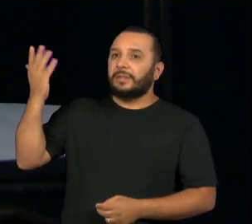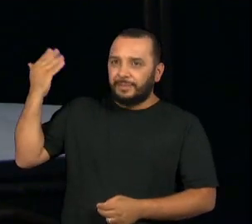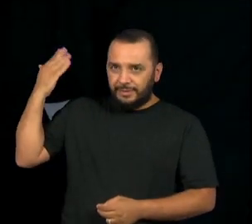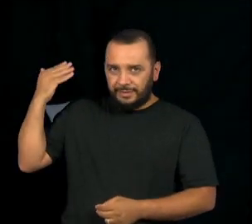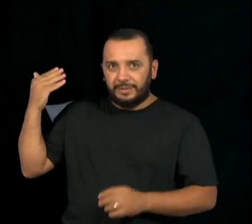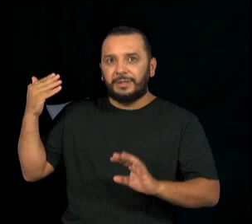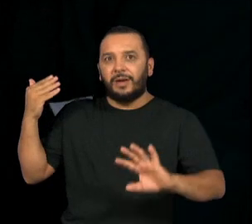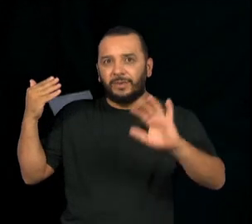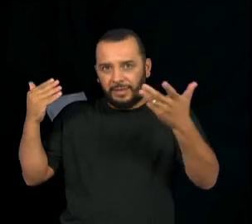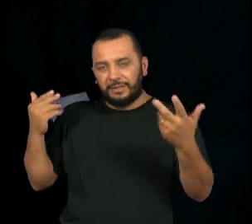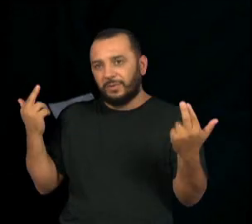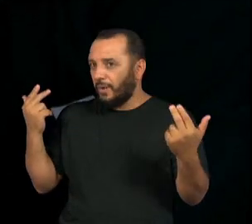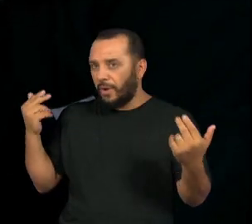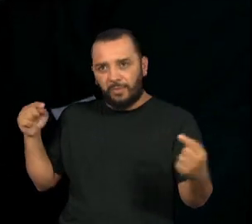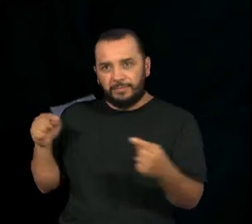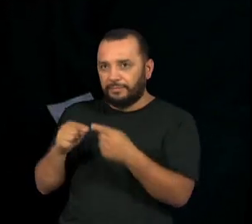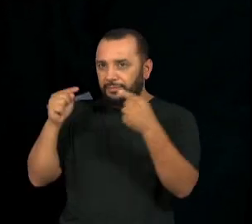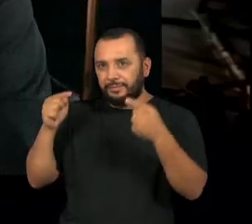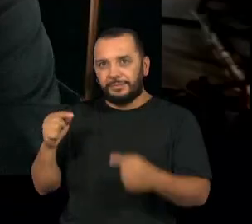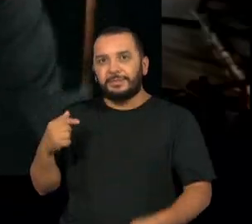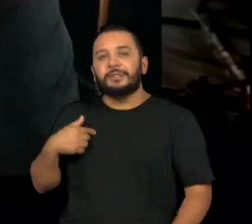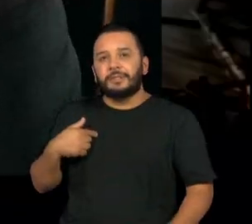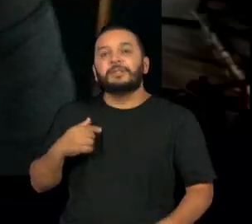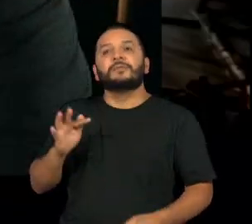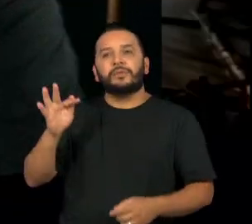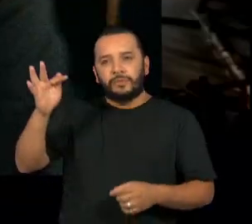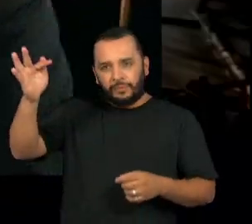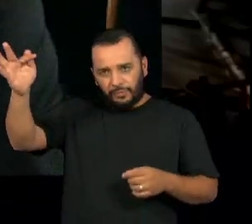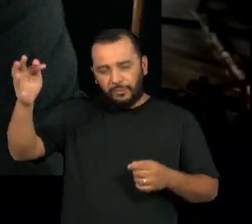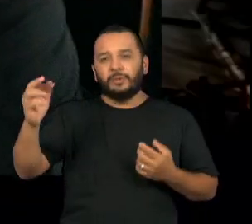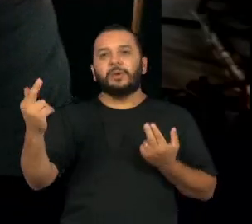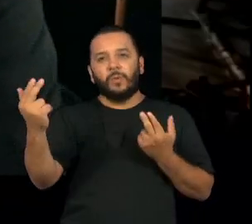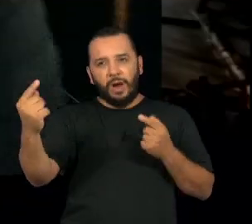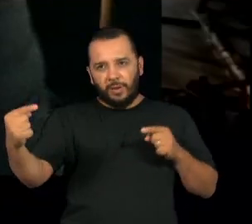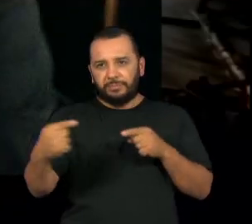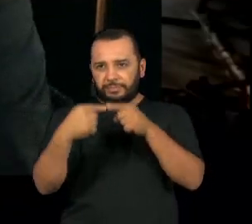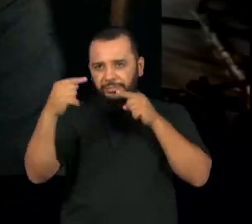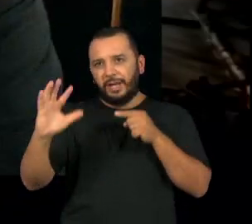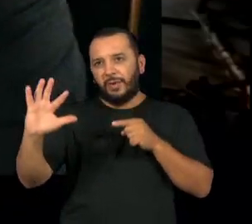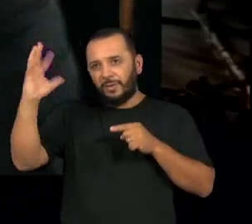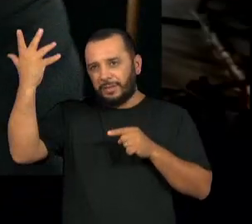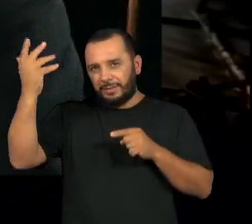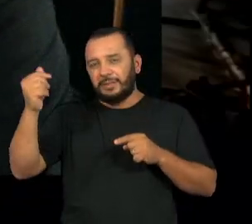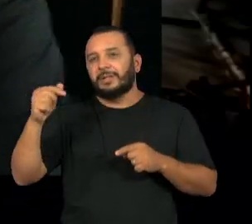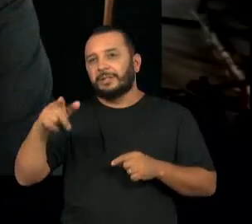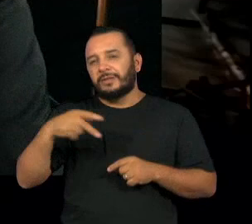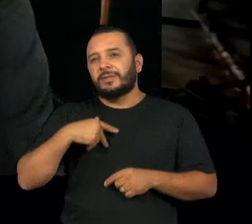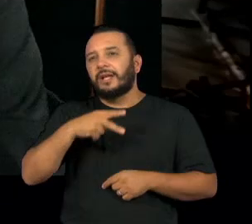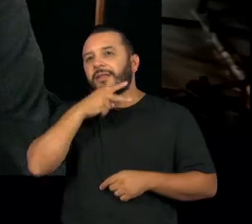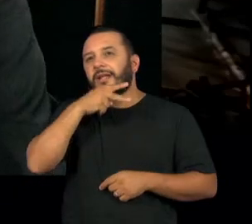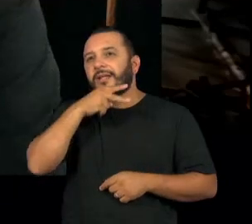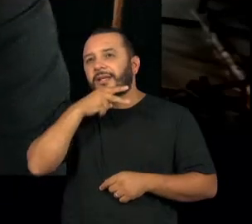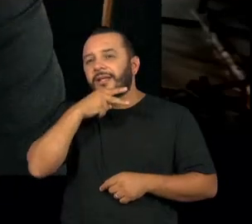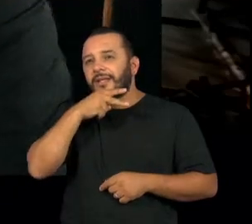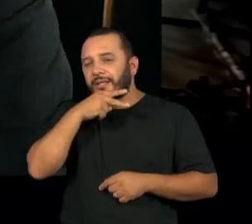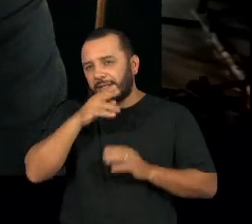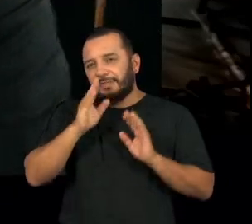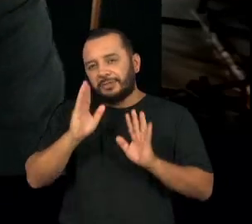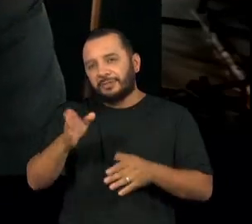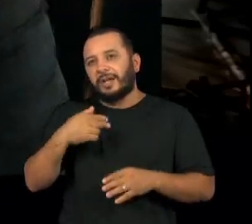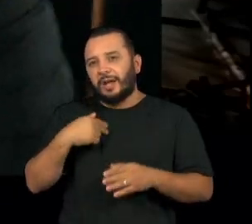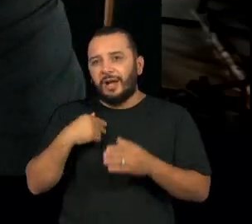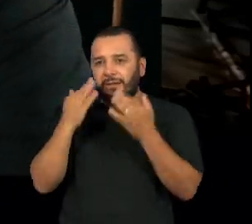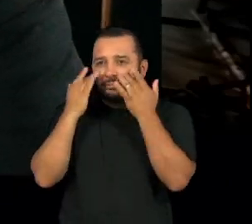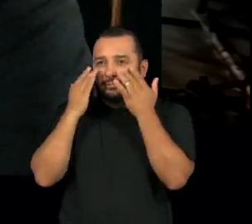ainda acontece. E acontecerá, e acontecerá. O seu tataraneto terá o